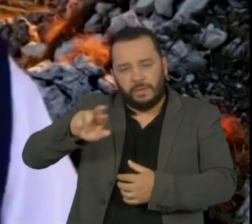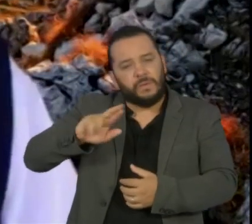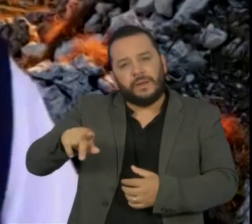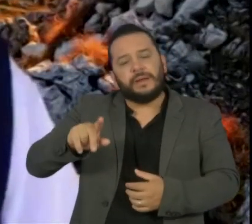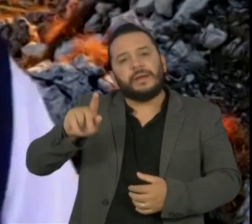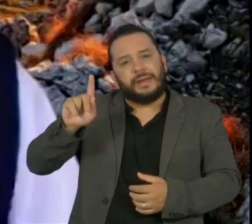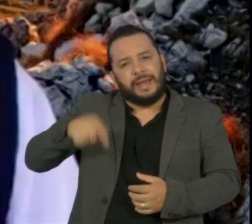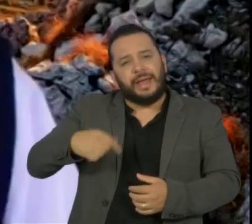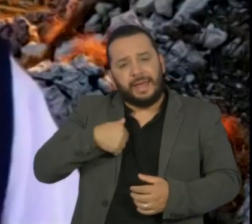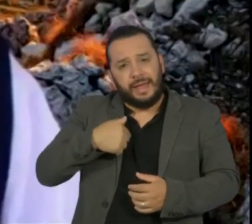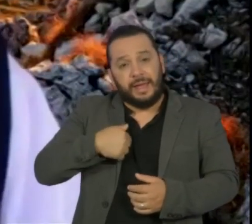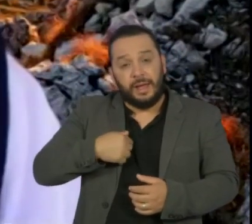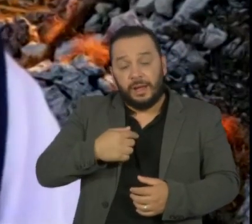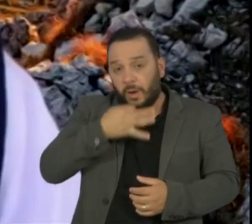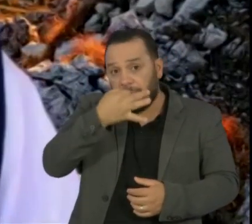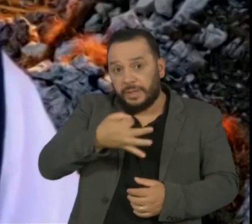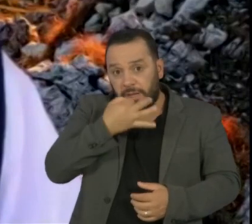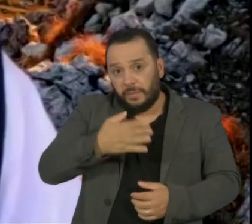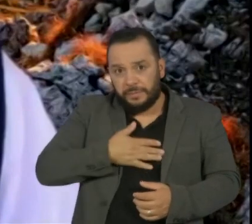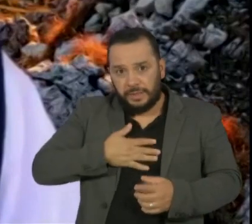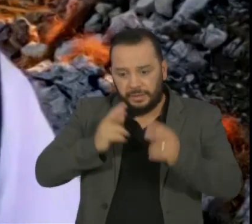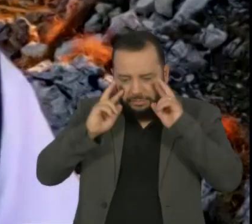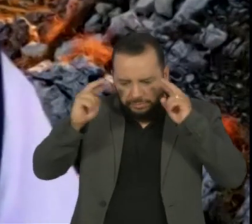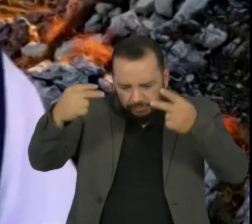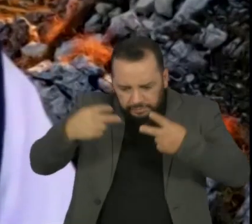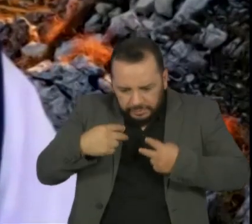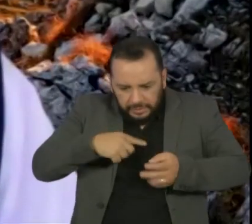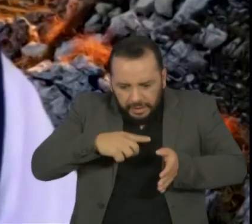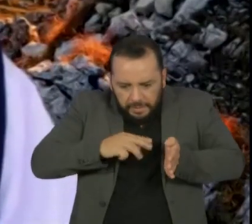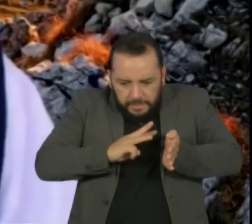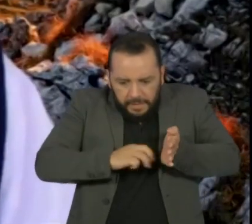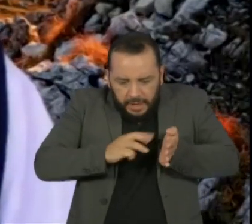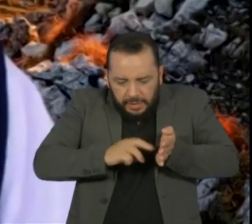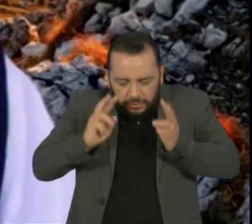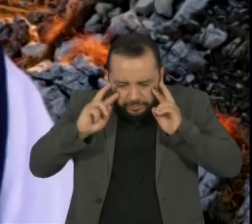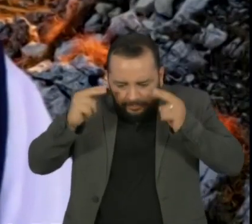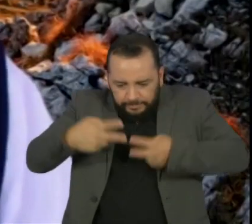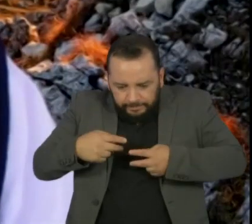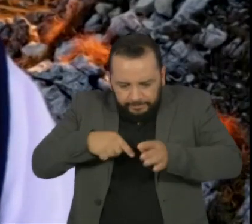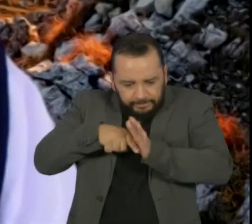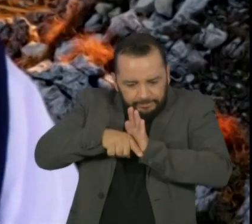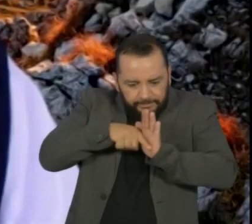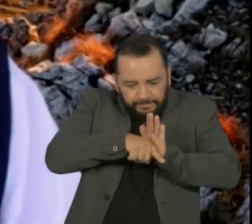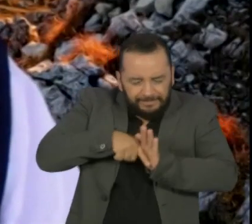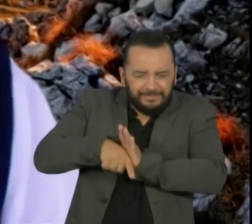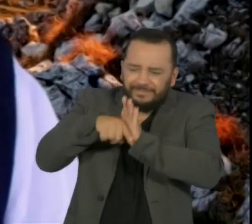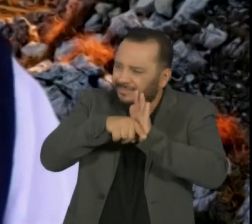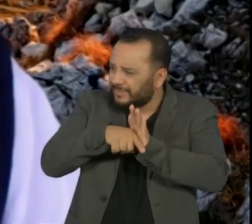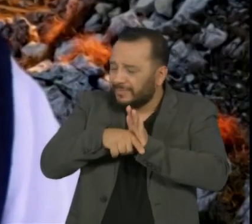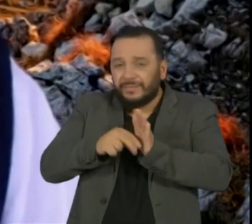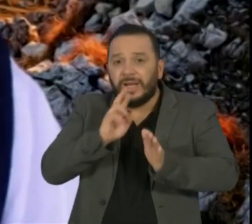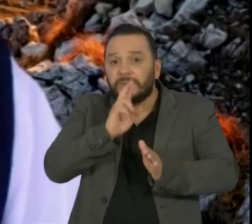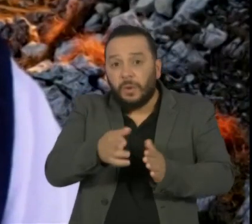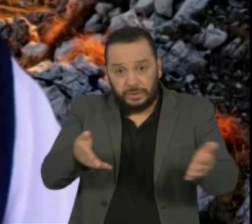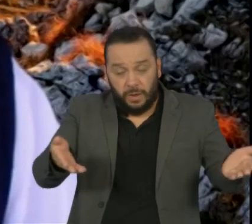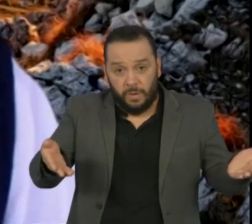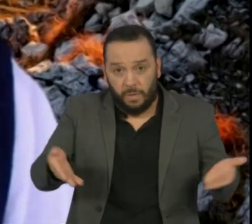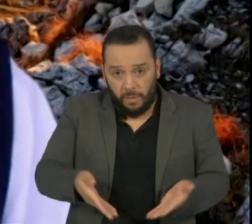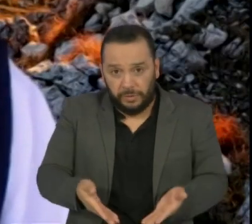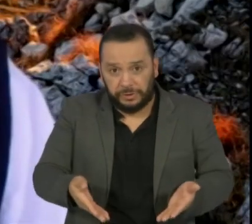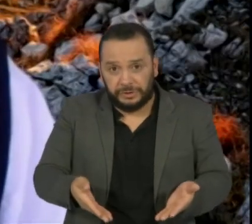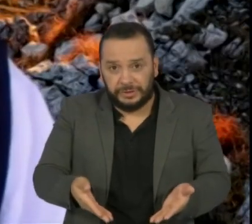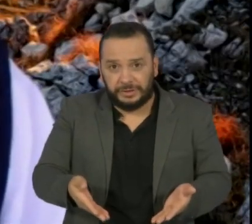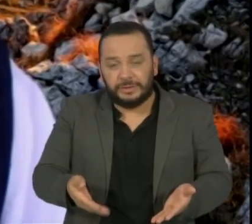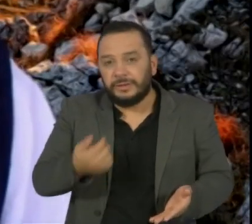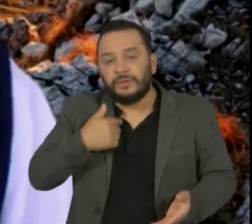nossas concepções, através de métodos verificáveis, e como tal, a resposta que eu dou hoje sobre o sentido da